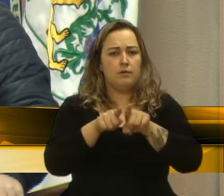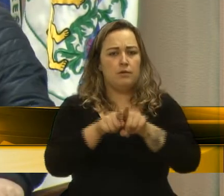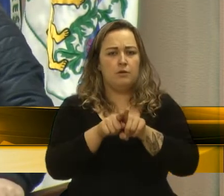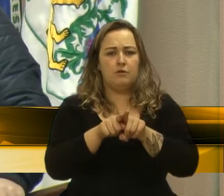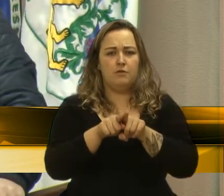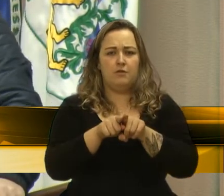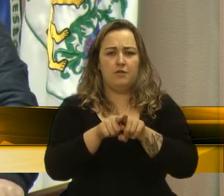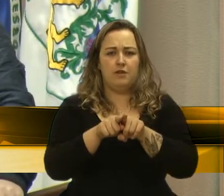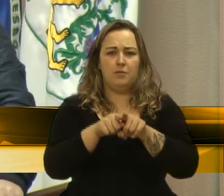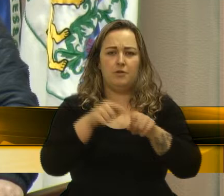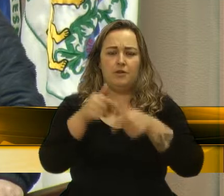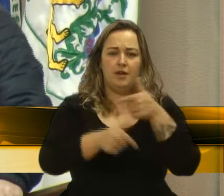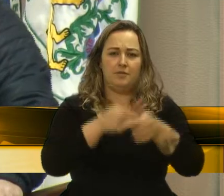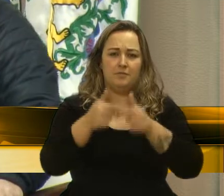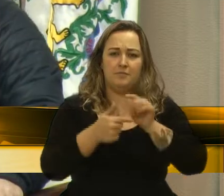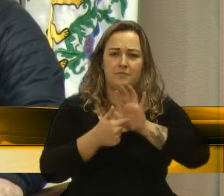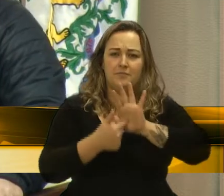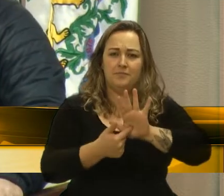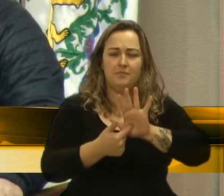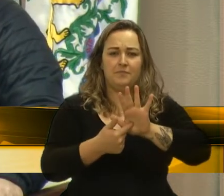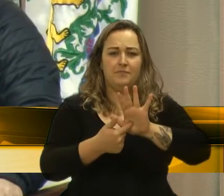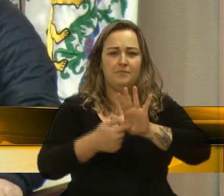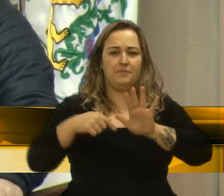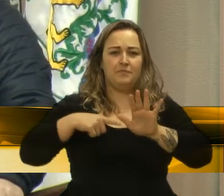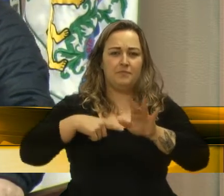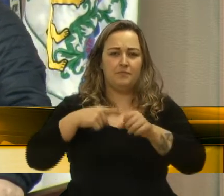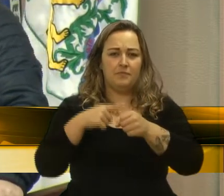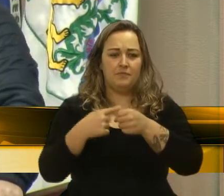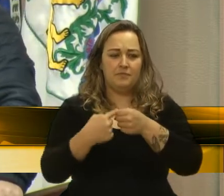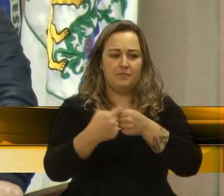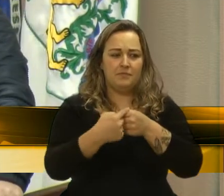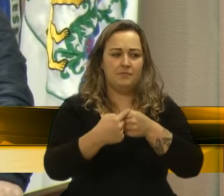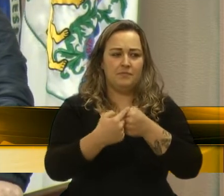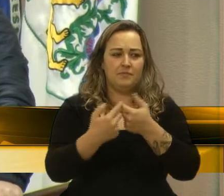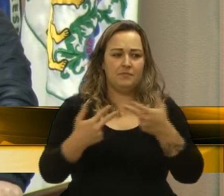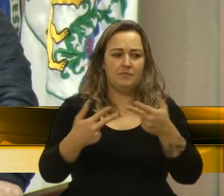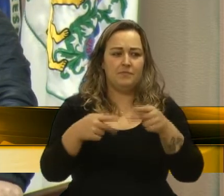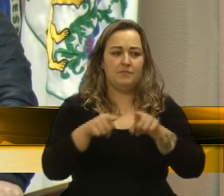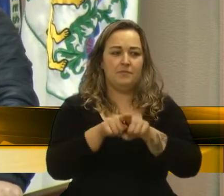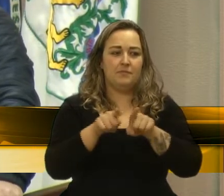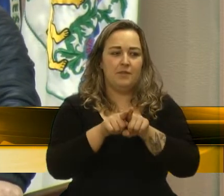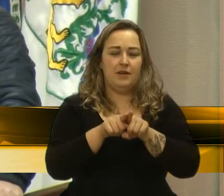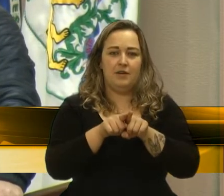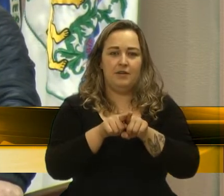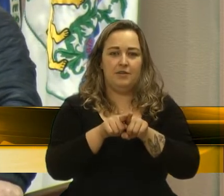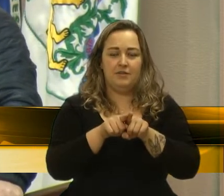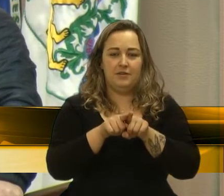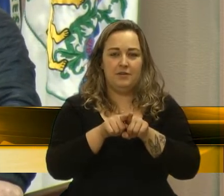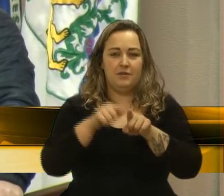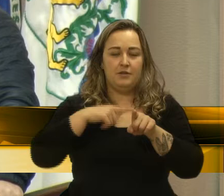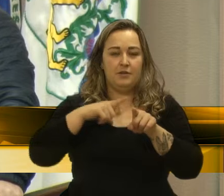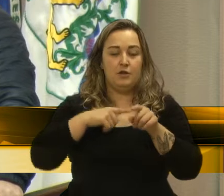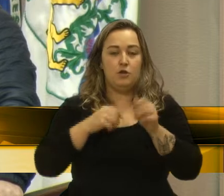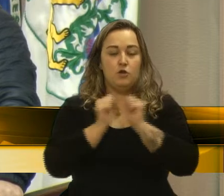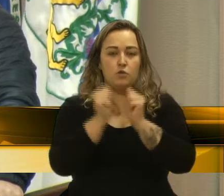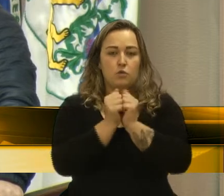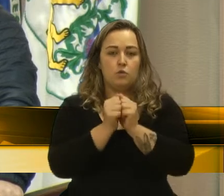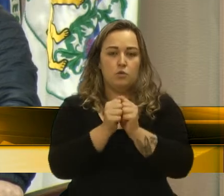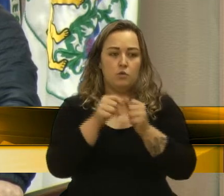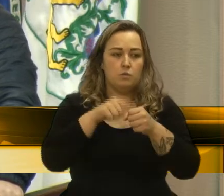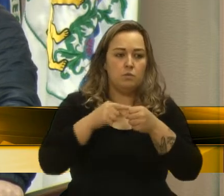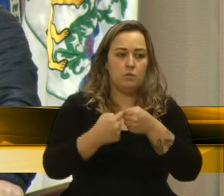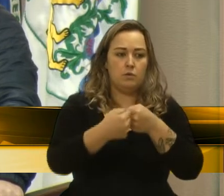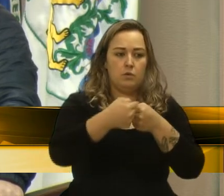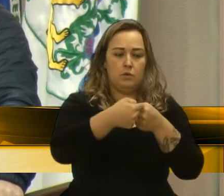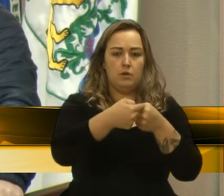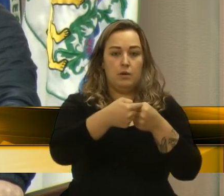elas cabem aqui. Inclusive, ela ressaltou a importância do trabalho entre municípios. Ela disse